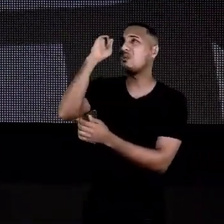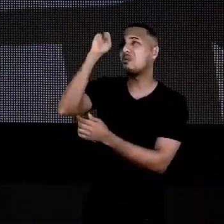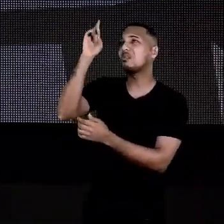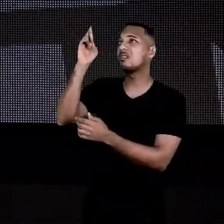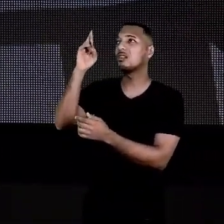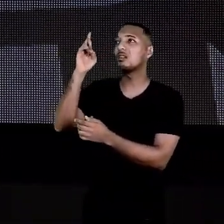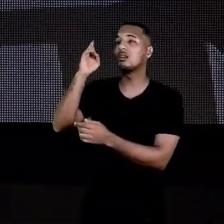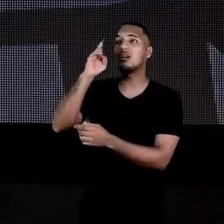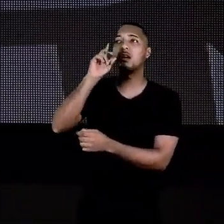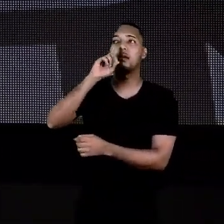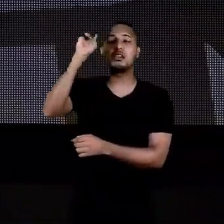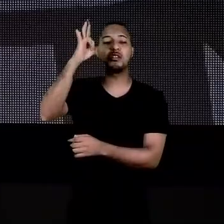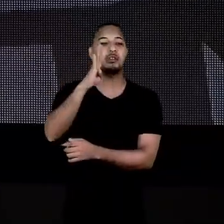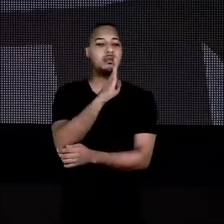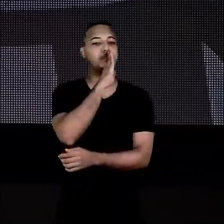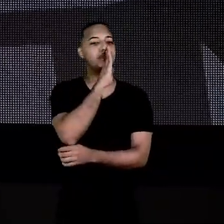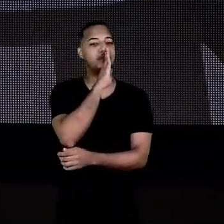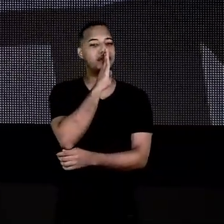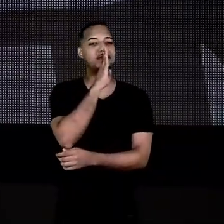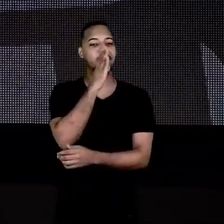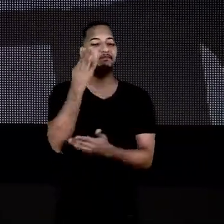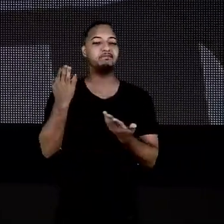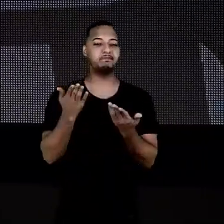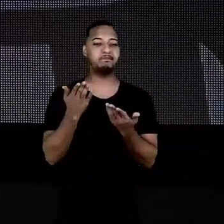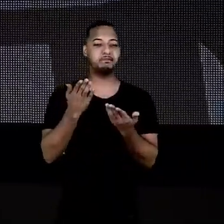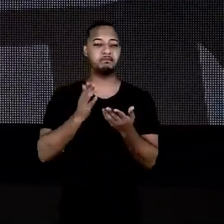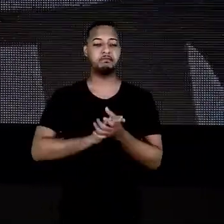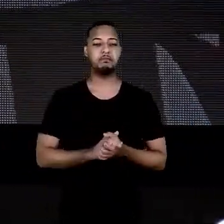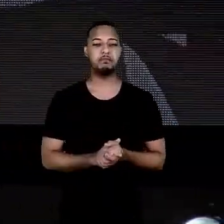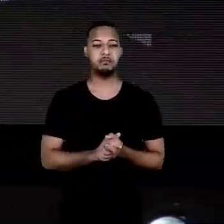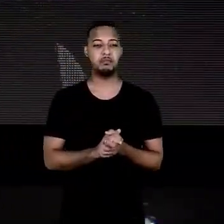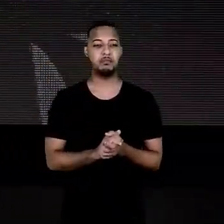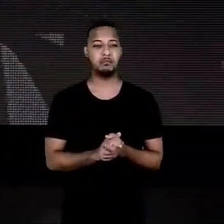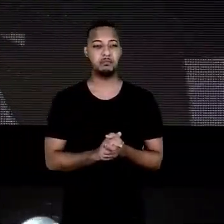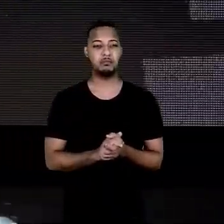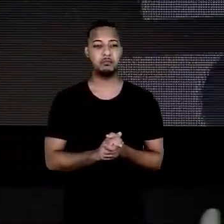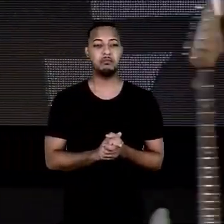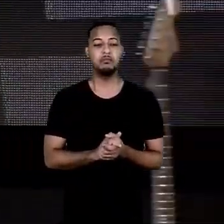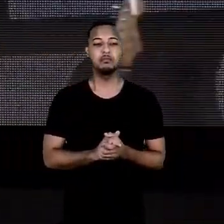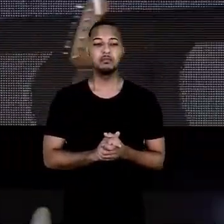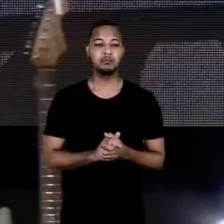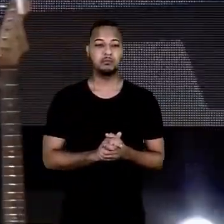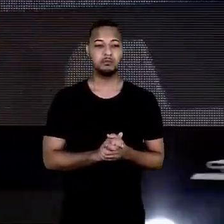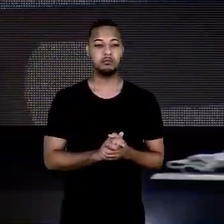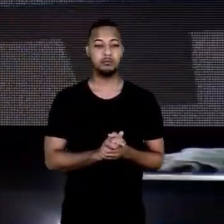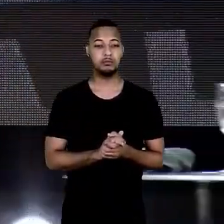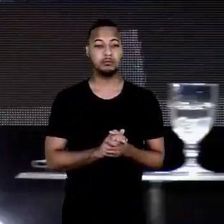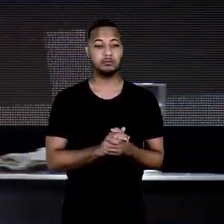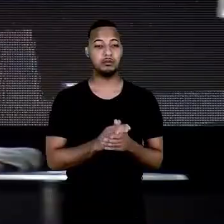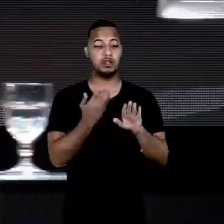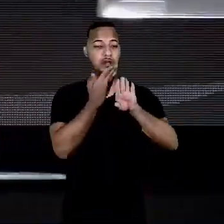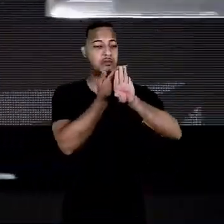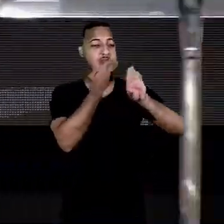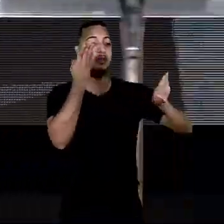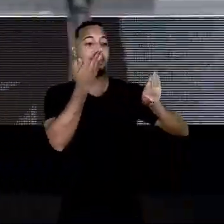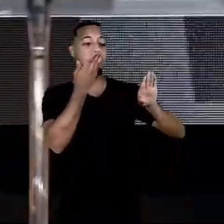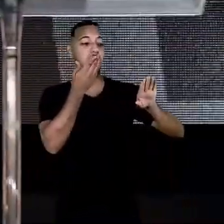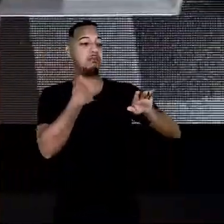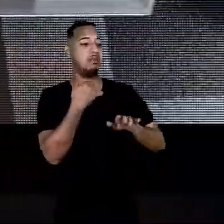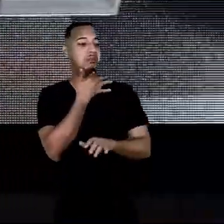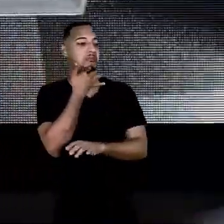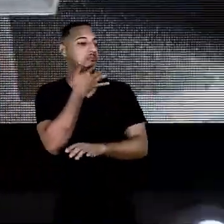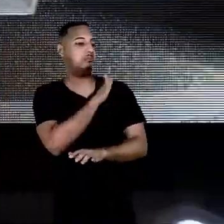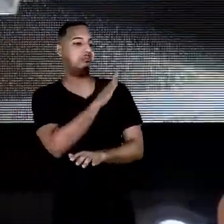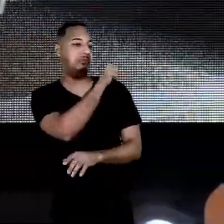ele olhando para você e dizendo, afaste-se de mim, eu não vos